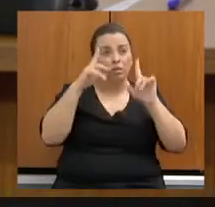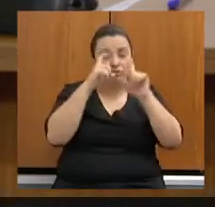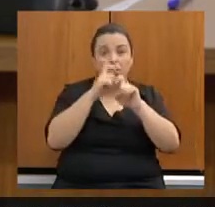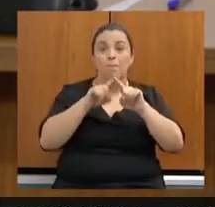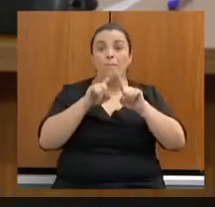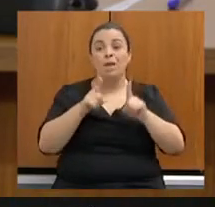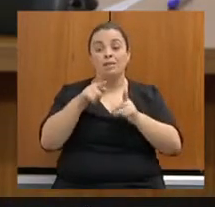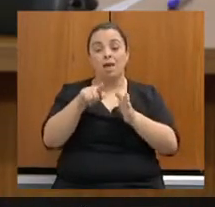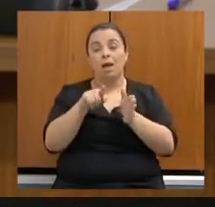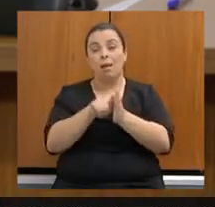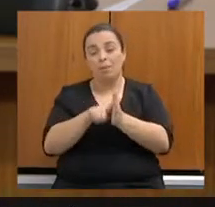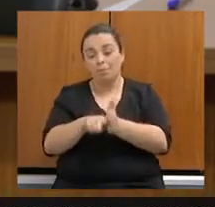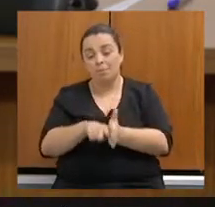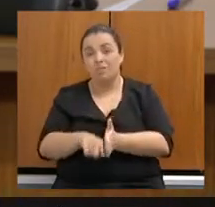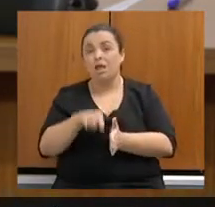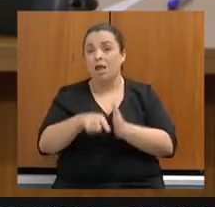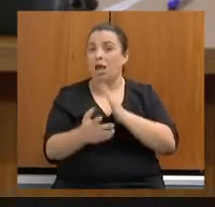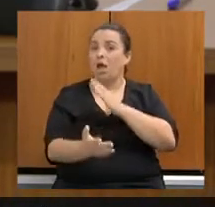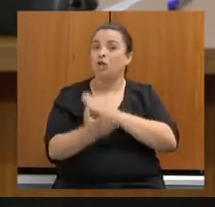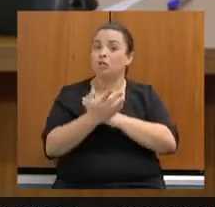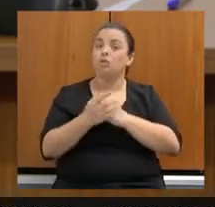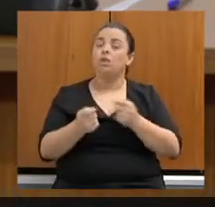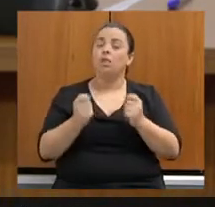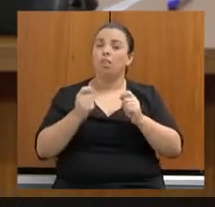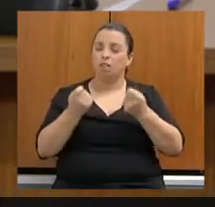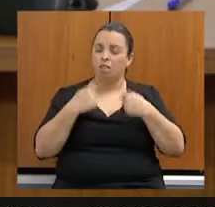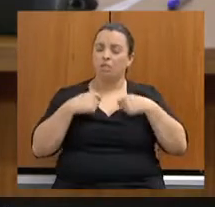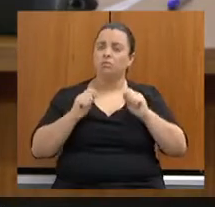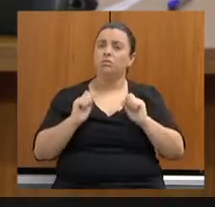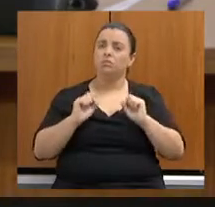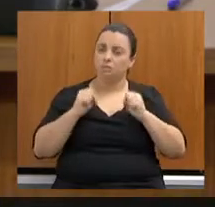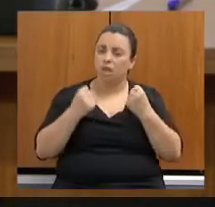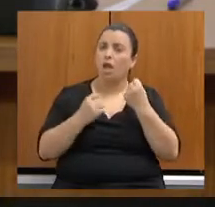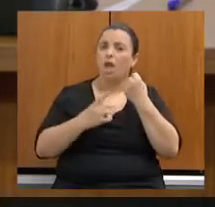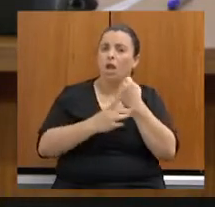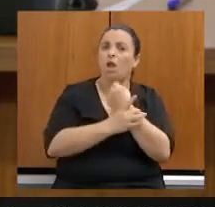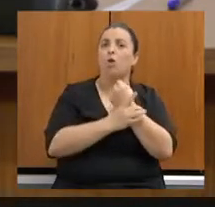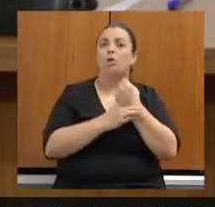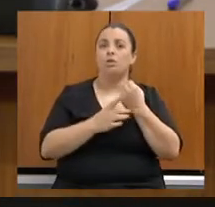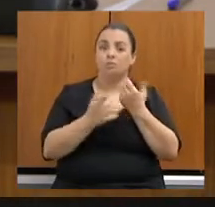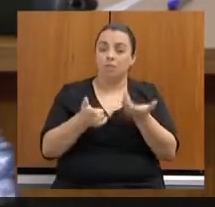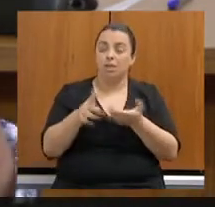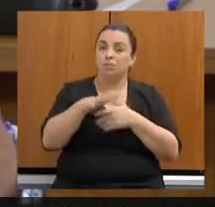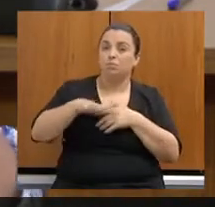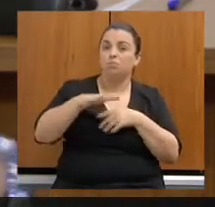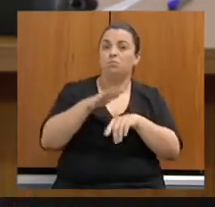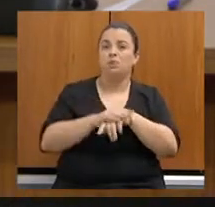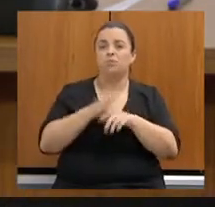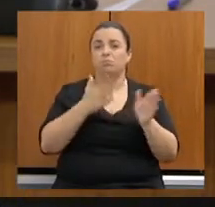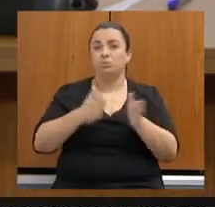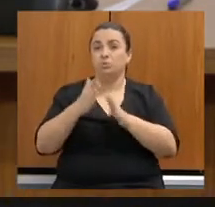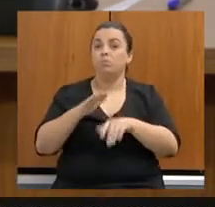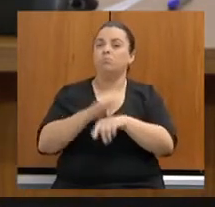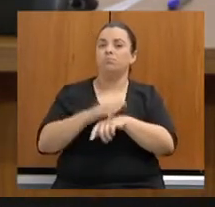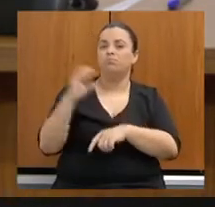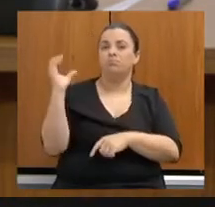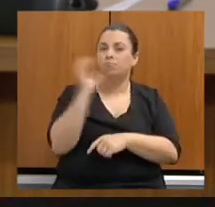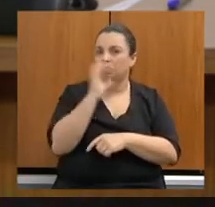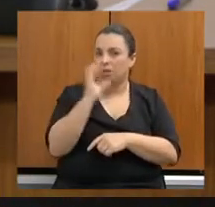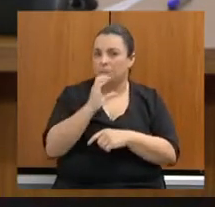o segurança que nossos órgãos precisa para tornar este ambiente mais produtivo mais dageo